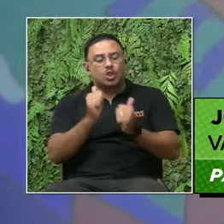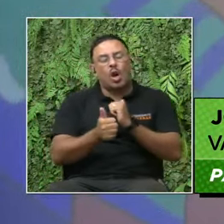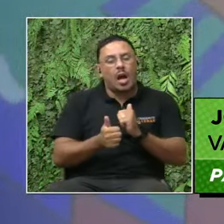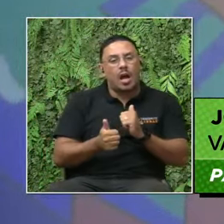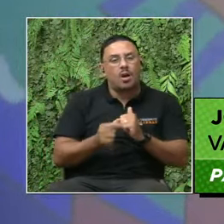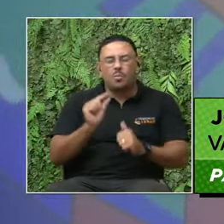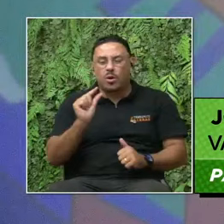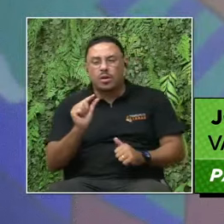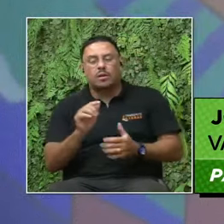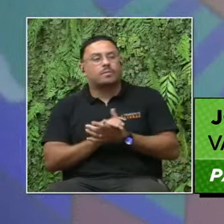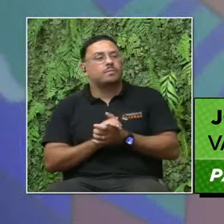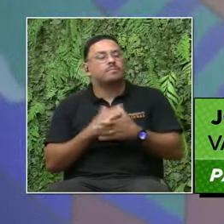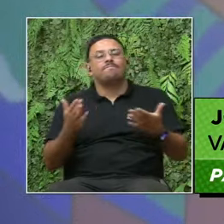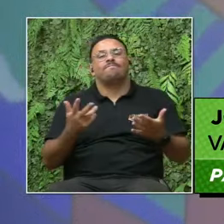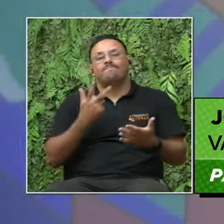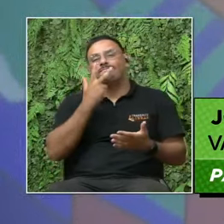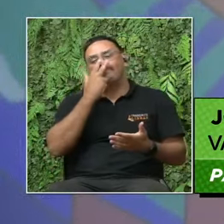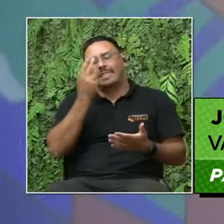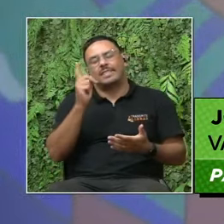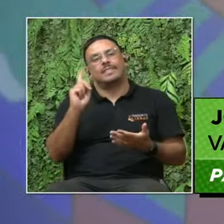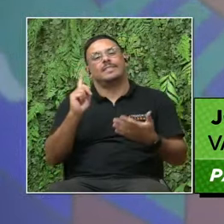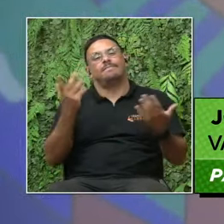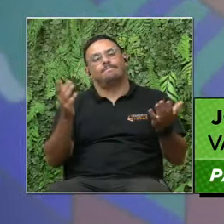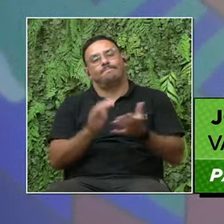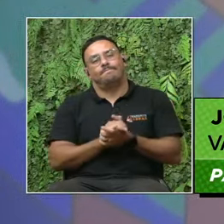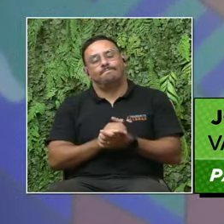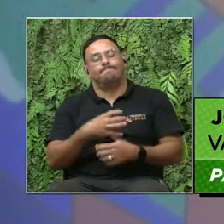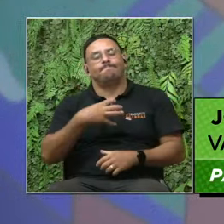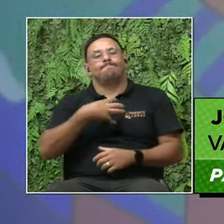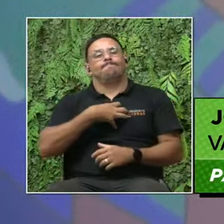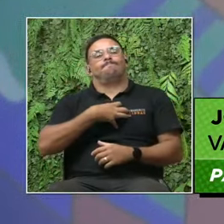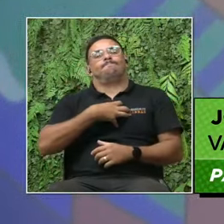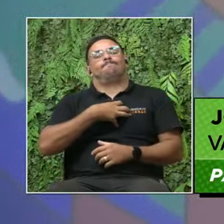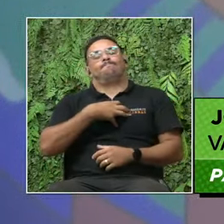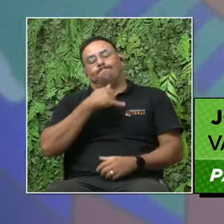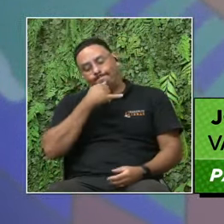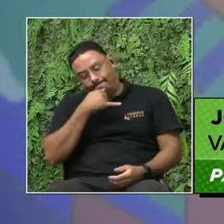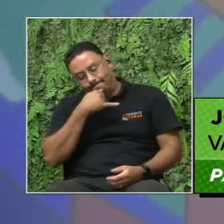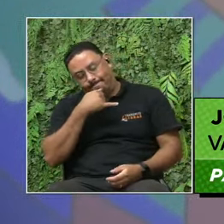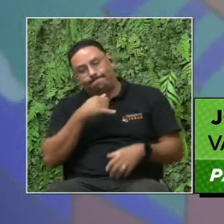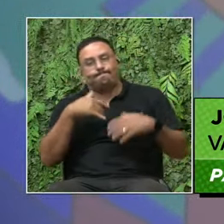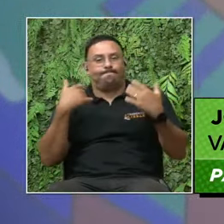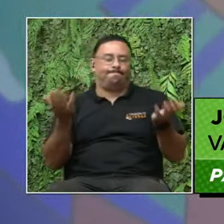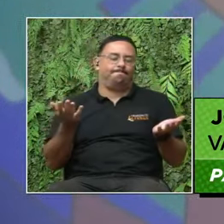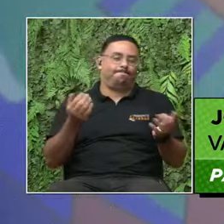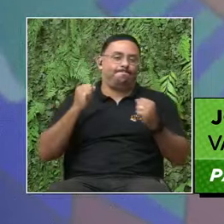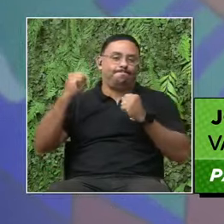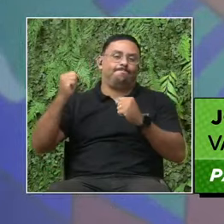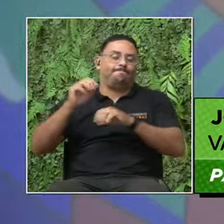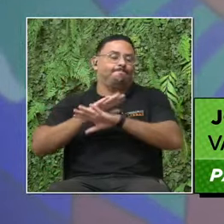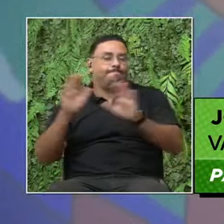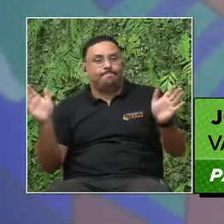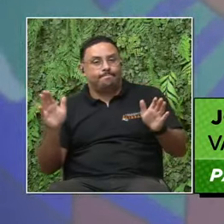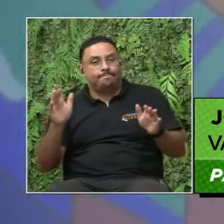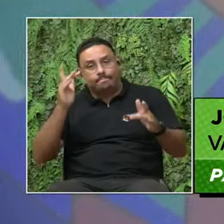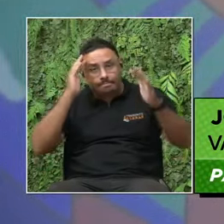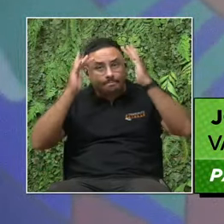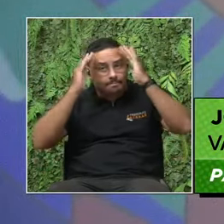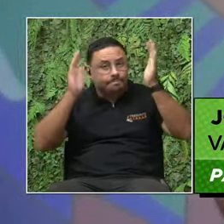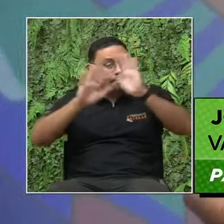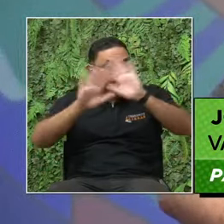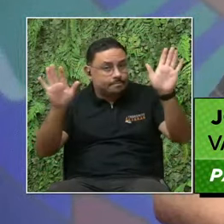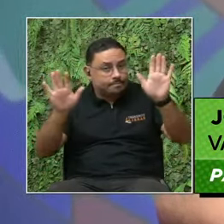pouquinho mas parece que não o sentimento é de frustração do torcedor ou era só uma ilusão